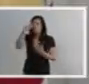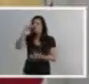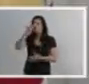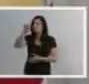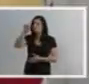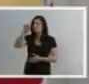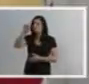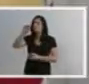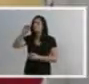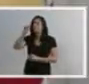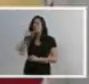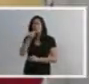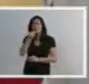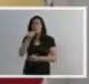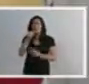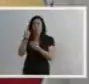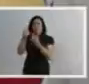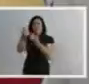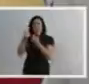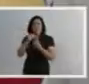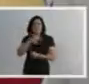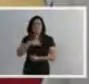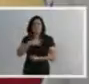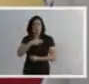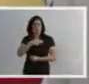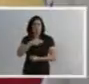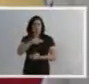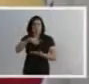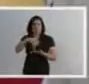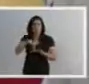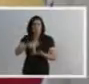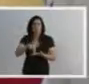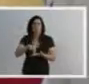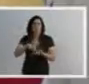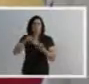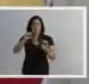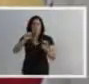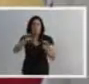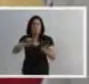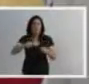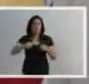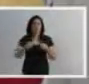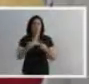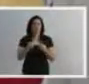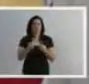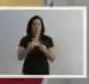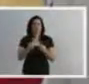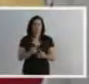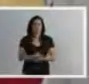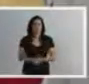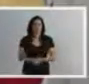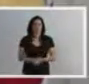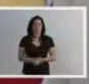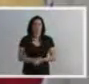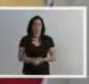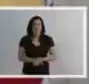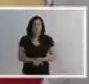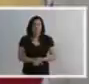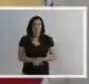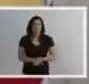pela missão que nos concedeu de estarmos aqui nesse grande desafio que certamente marcou